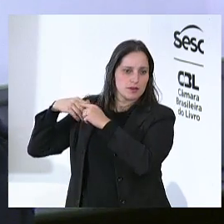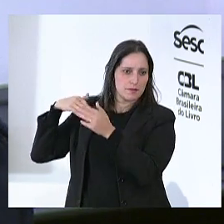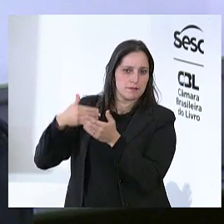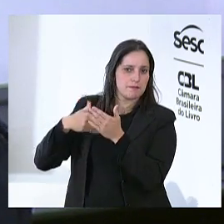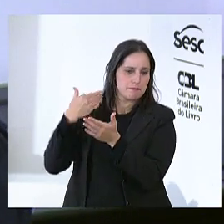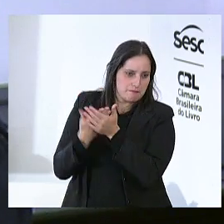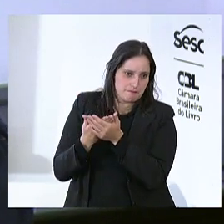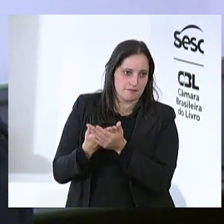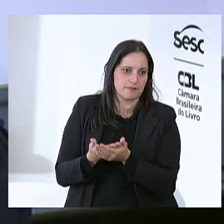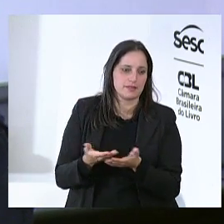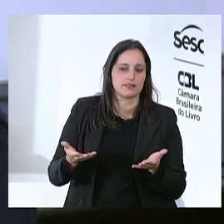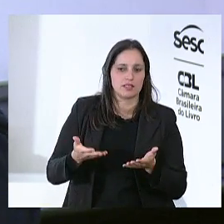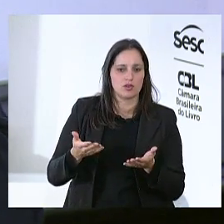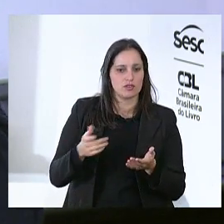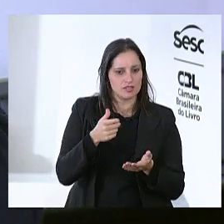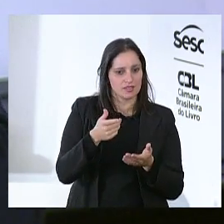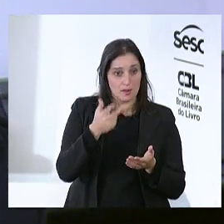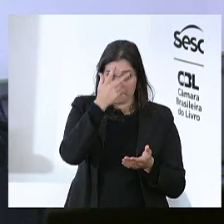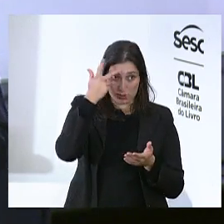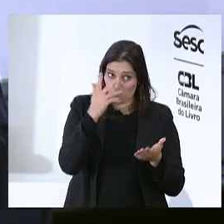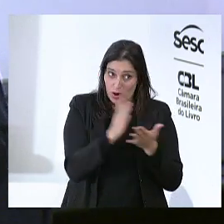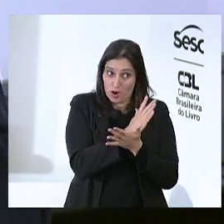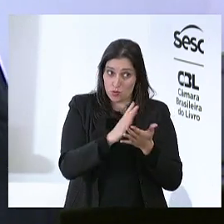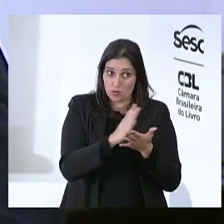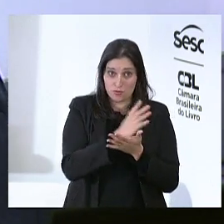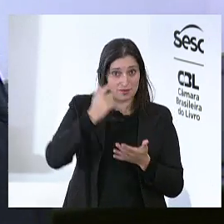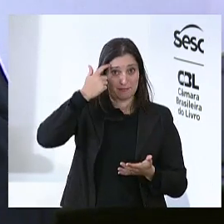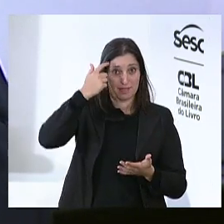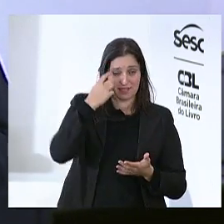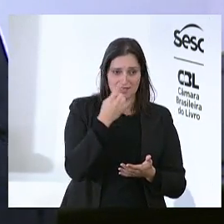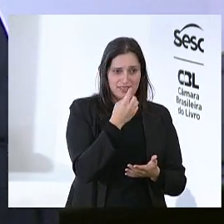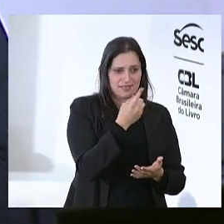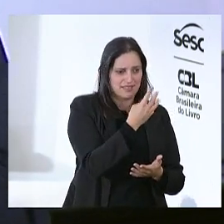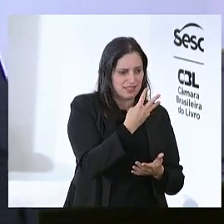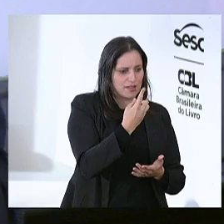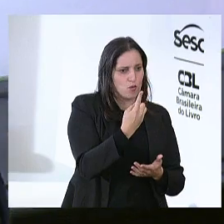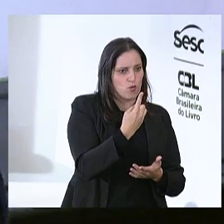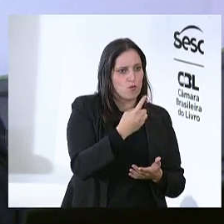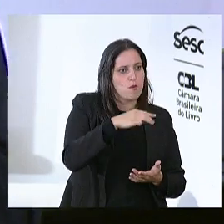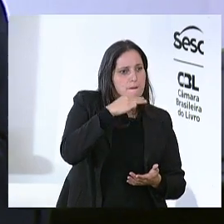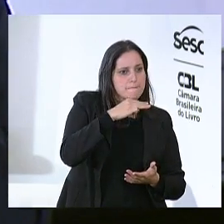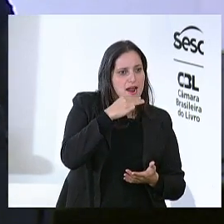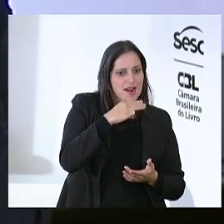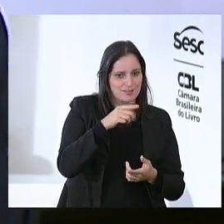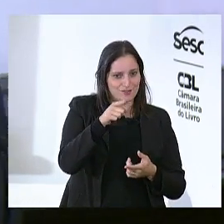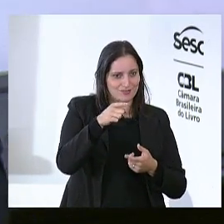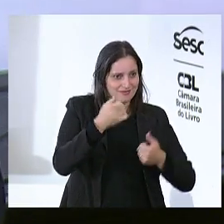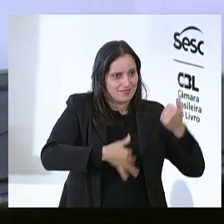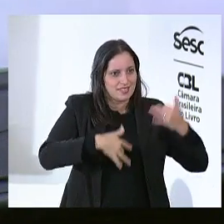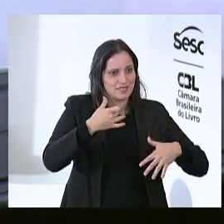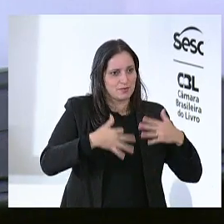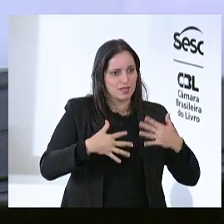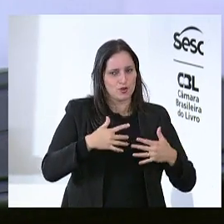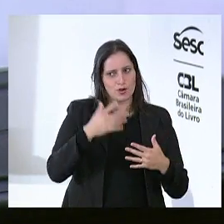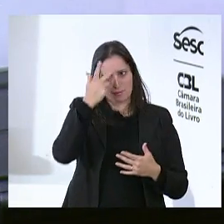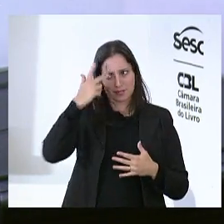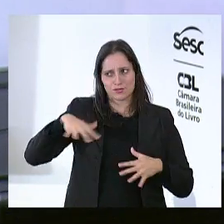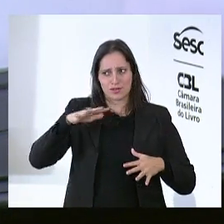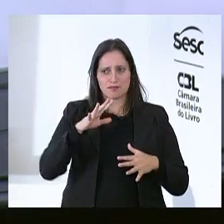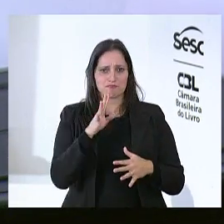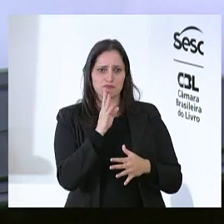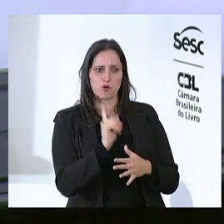nem soubessem do 31 de março até o debate aparecer. Né? Mas, de qualquer forma,